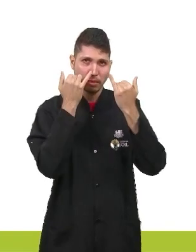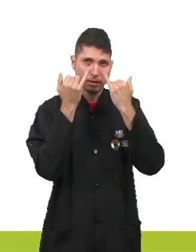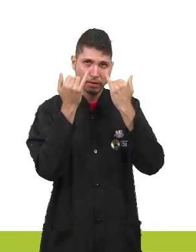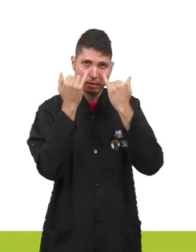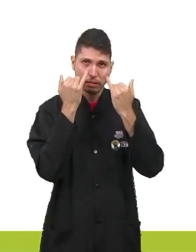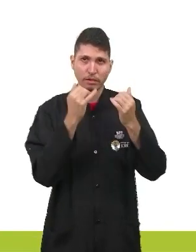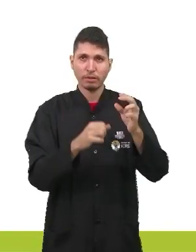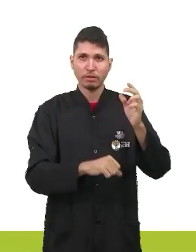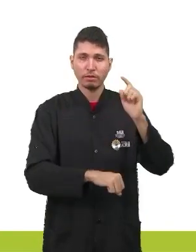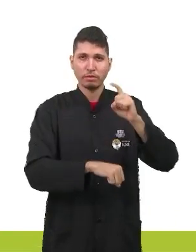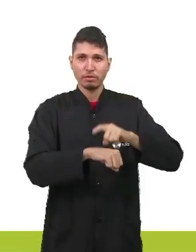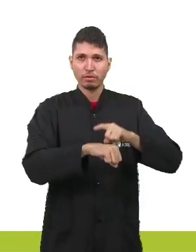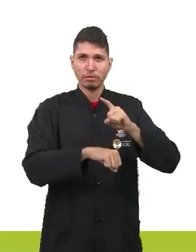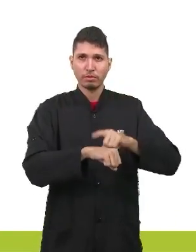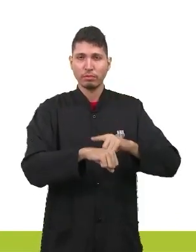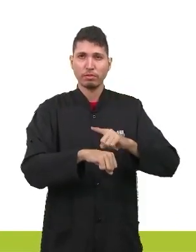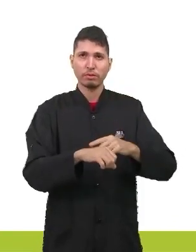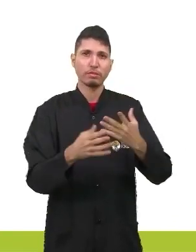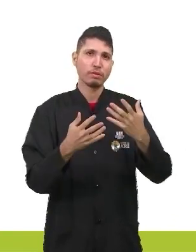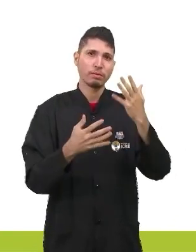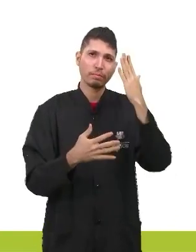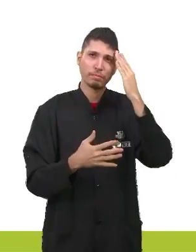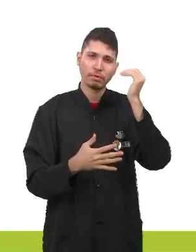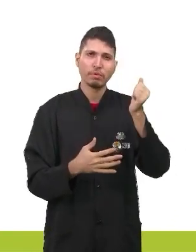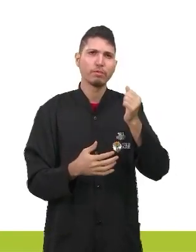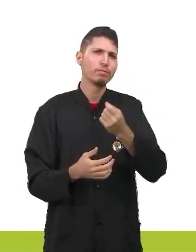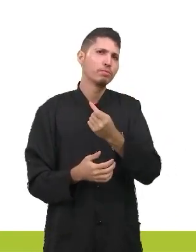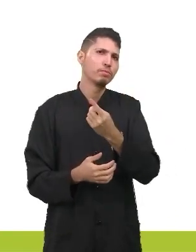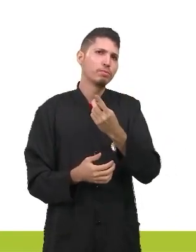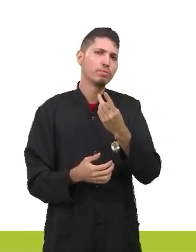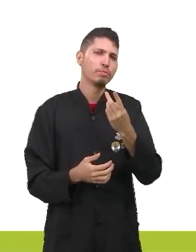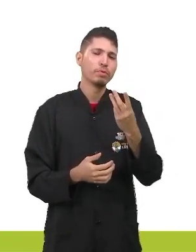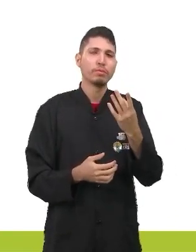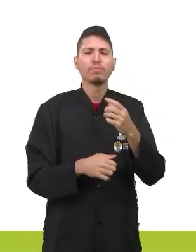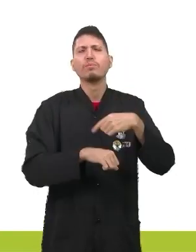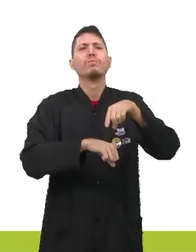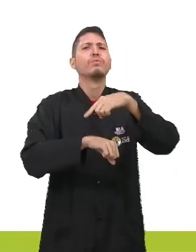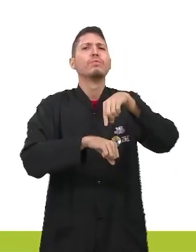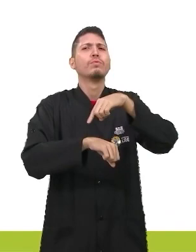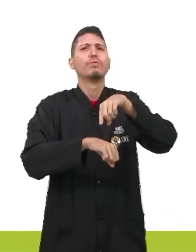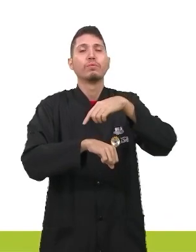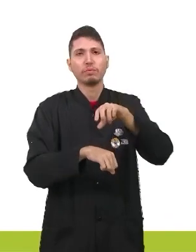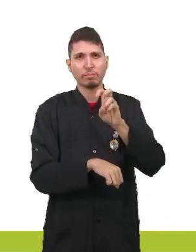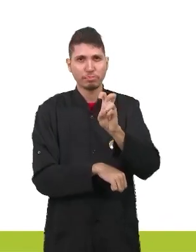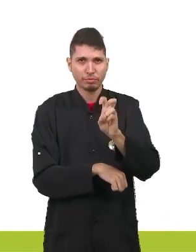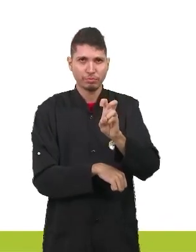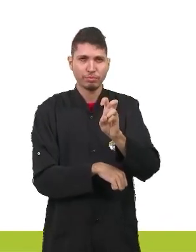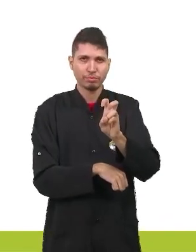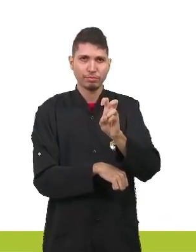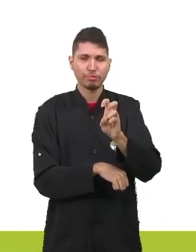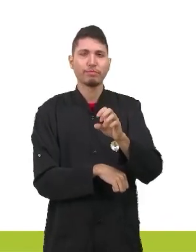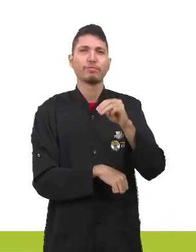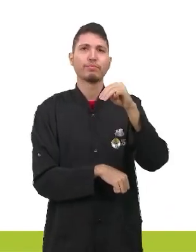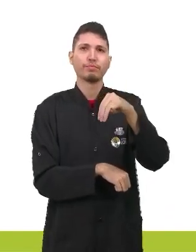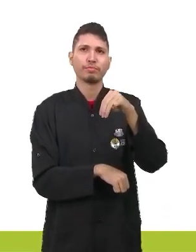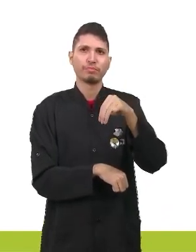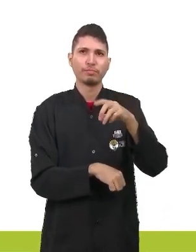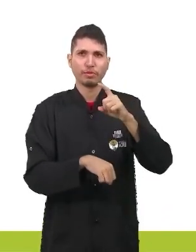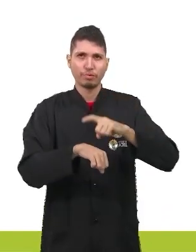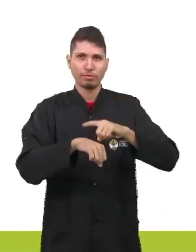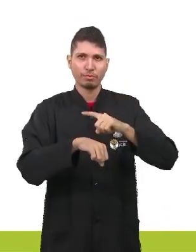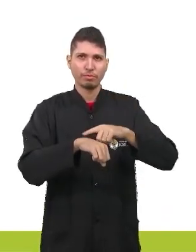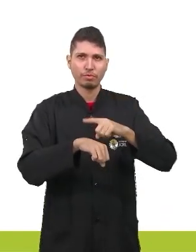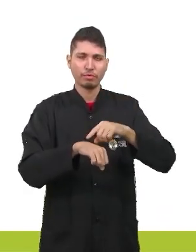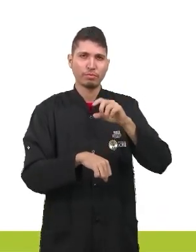bom? E quer saber exatamente quantos minutos. A gente vai pensar aqui num tempo de 5 minutos, tá bom? Olha o tempinho aqui de 5